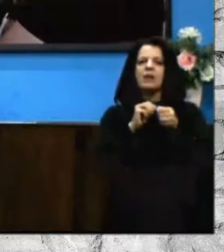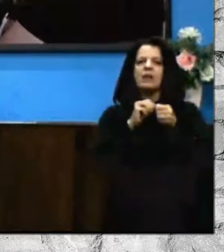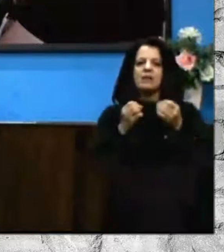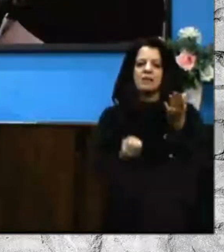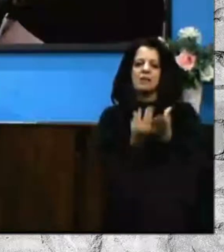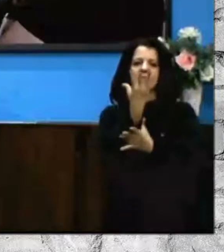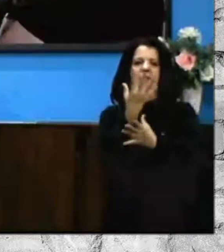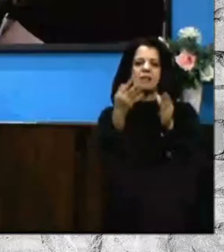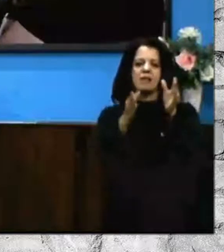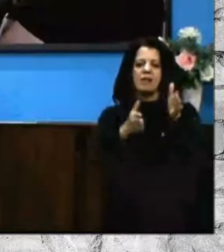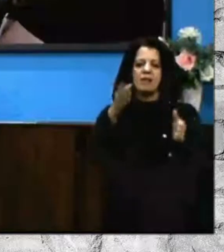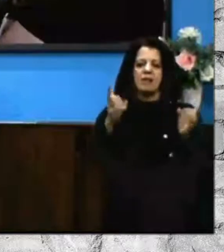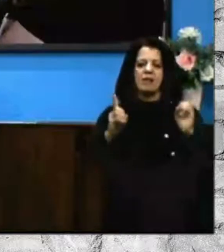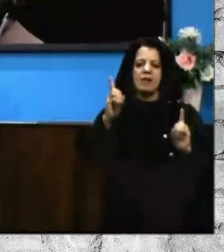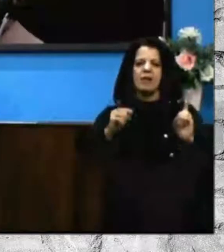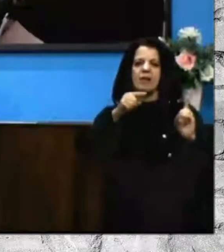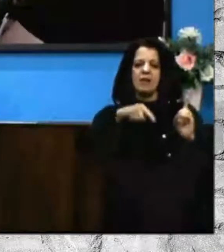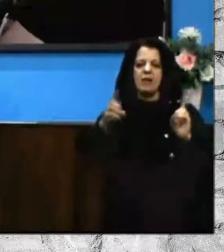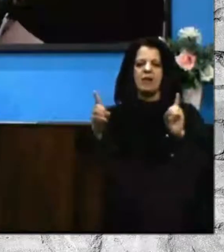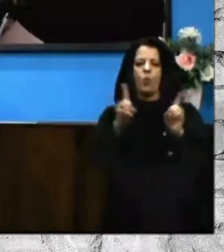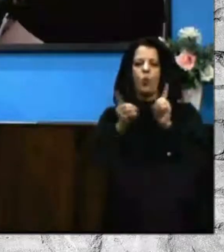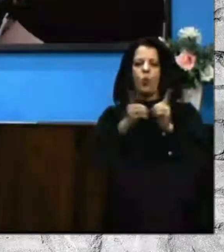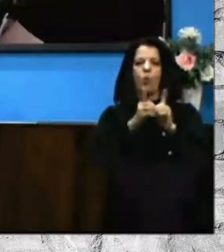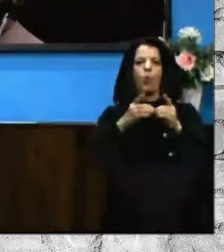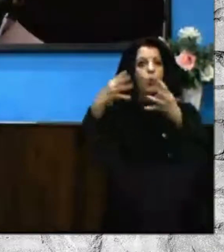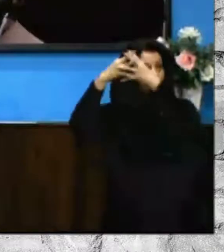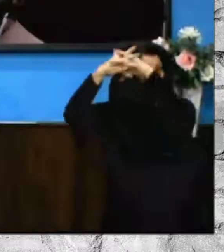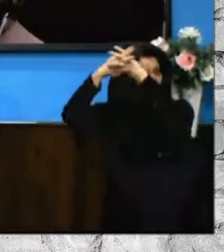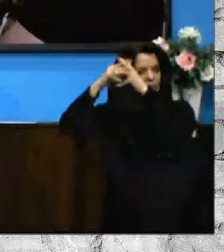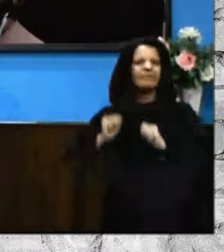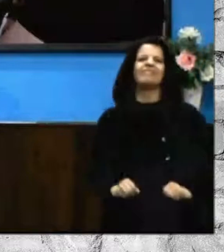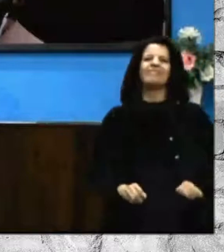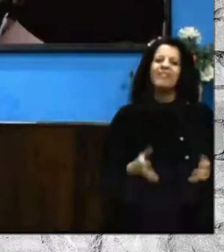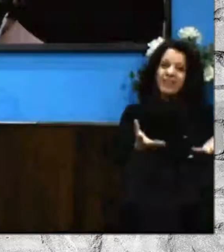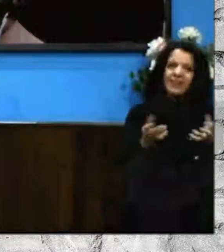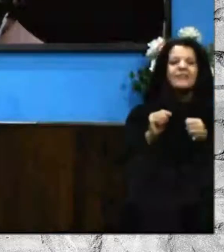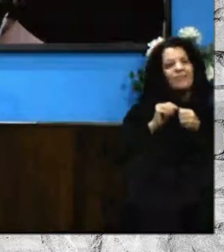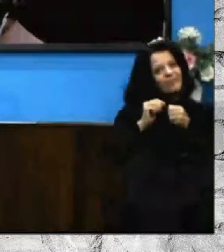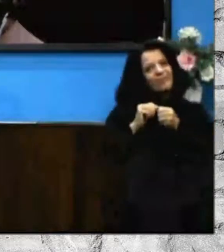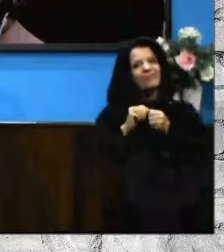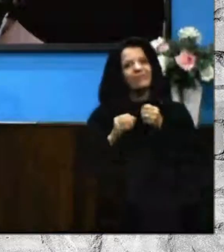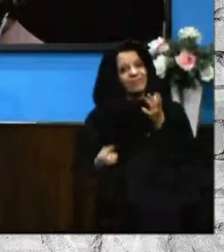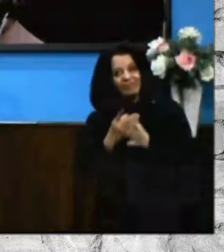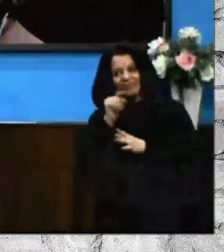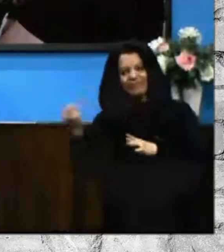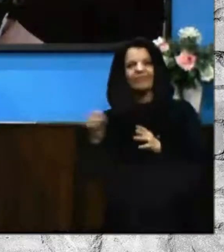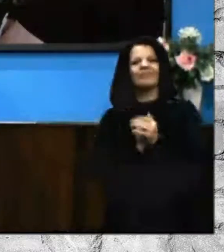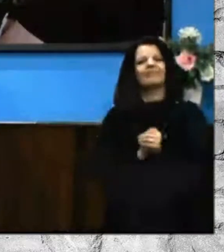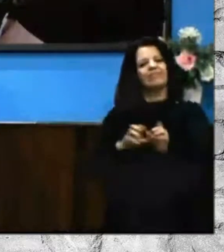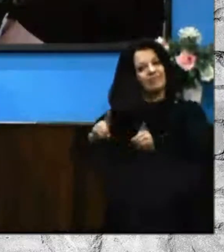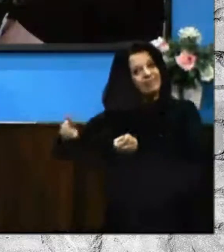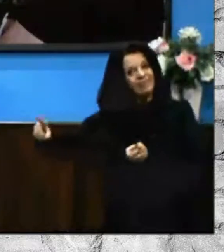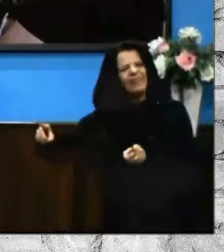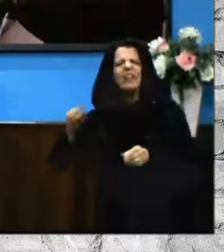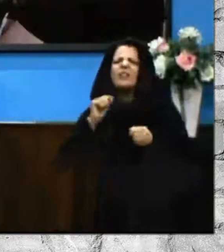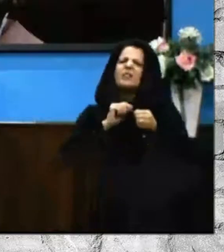problema, colapso. Foi exatamente o que ele fez. É exatamente o que muitas vezes ele faz dentro